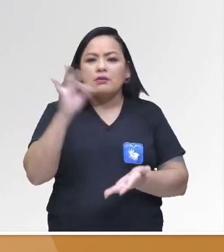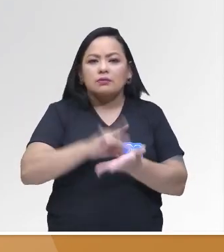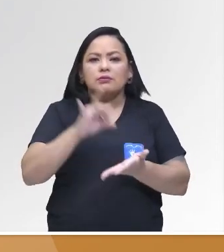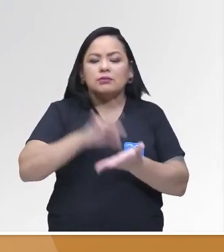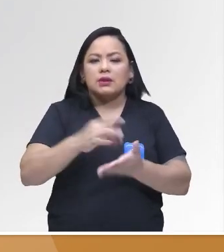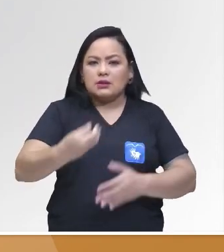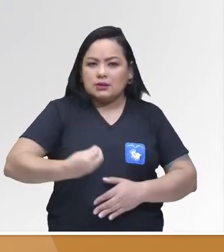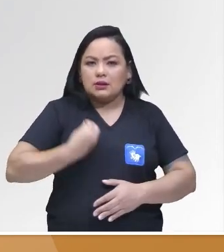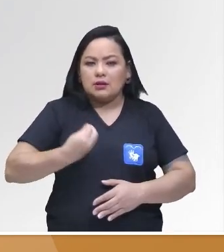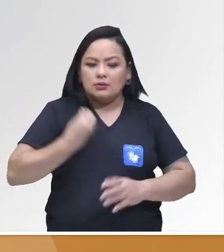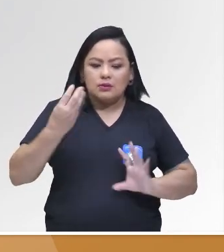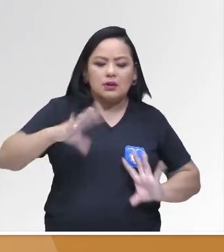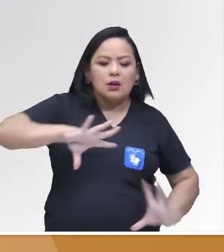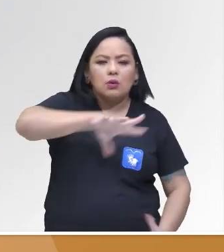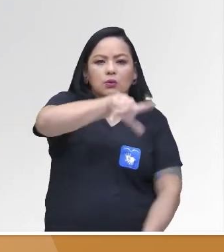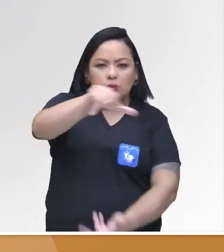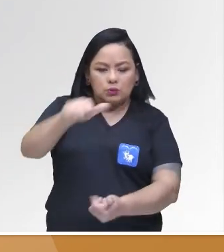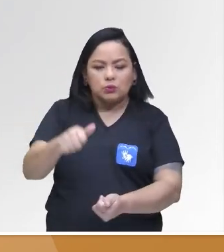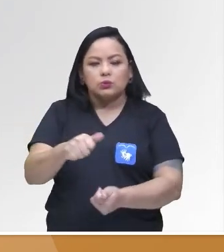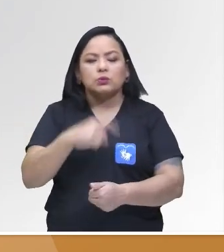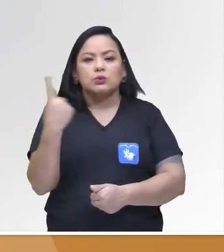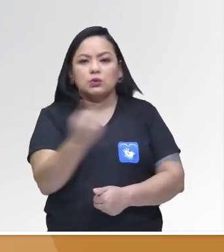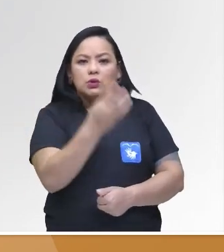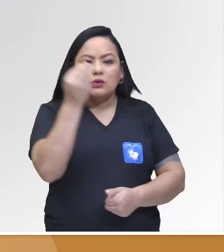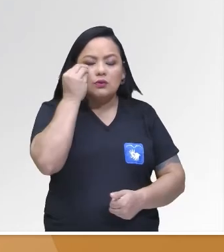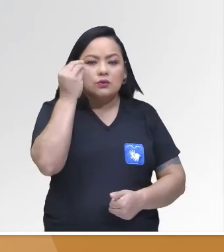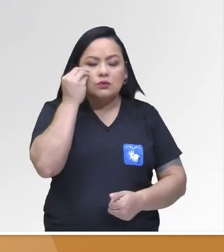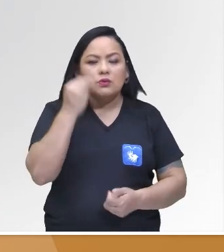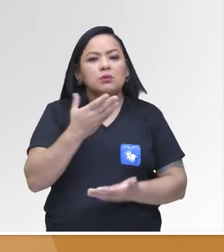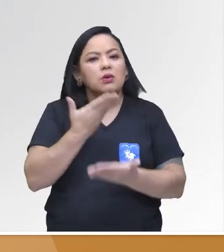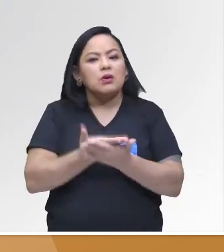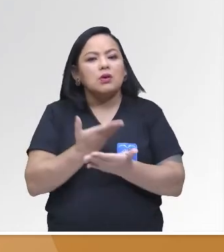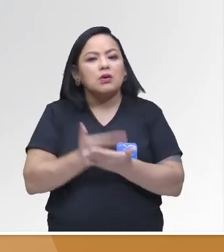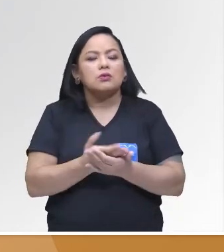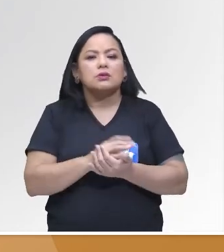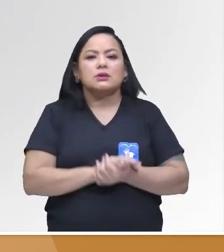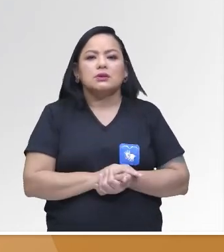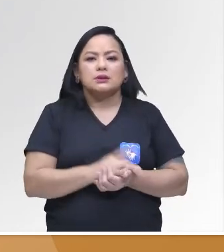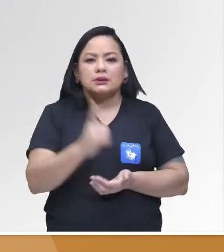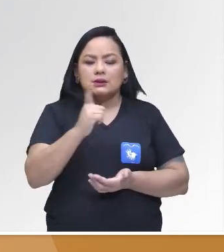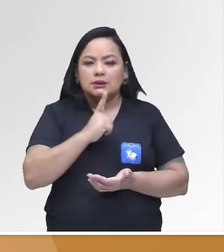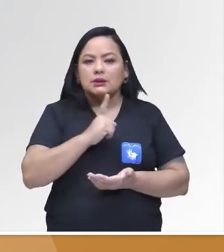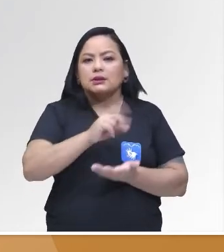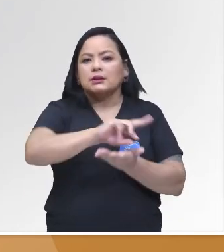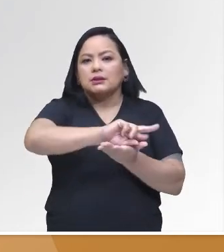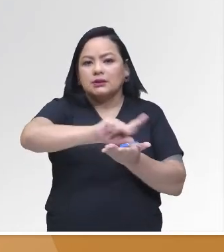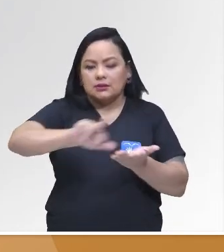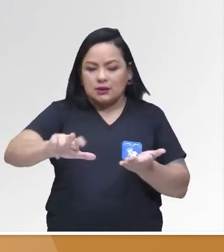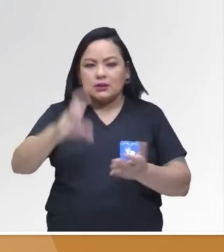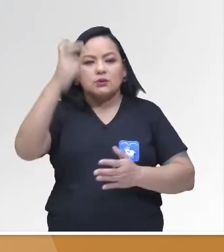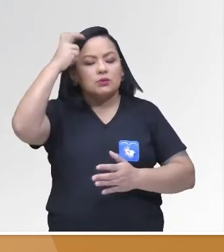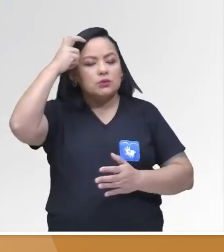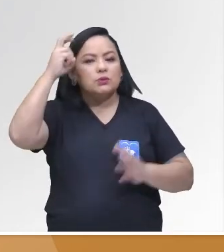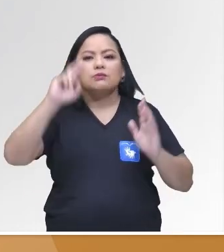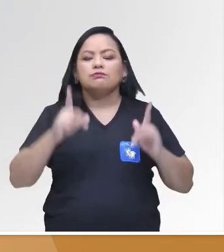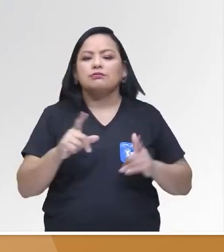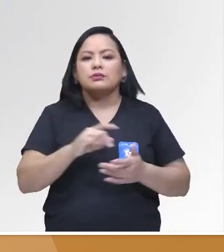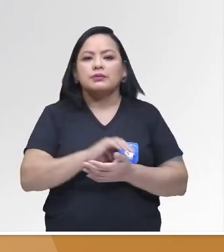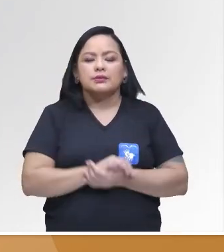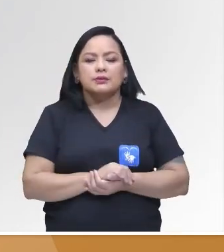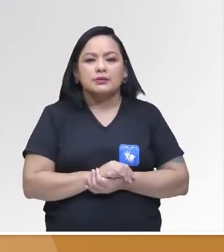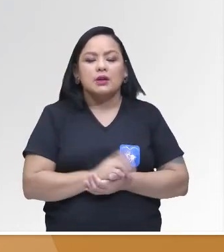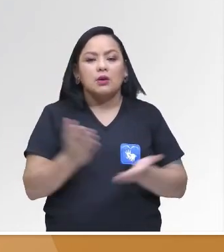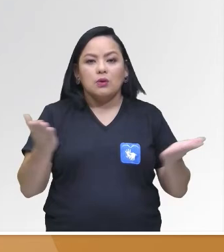realidade globalizada. Nós vimos durante a nossa aula que existem muitas culturas diferentes.